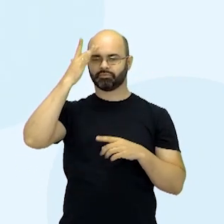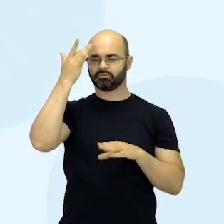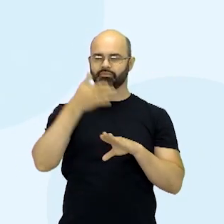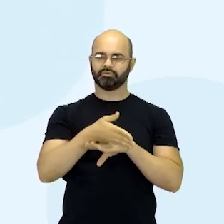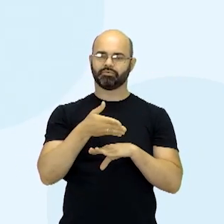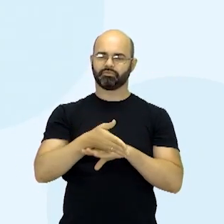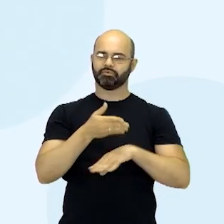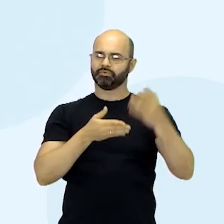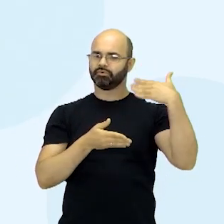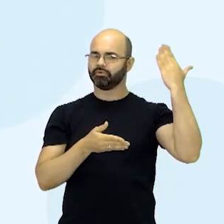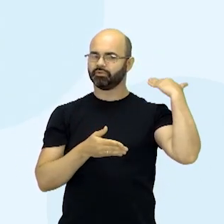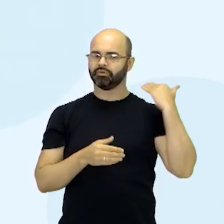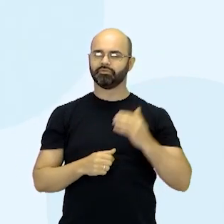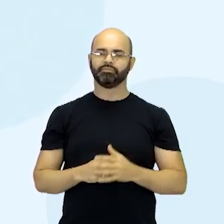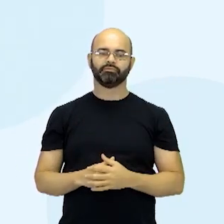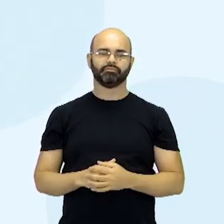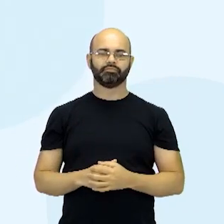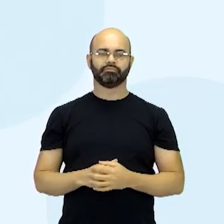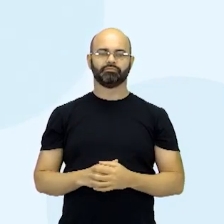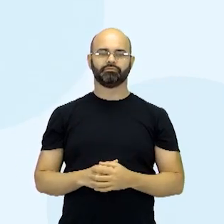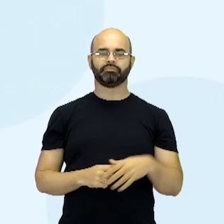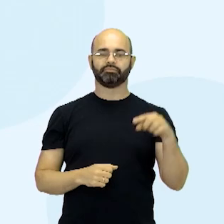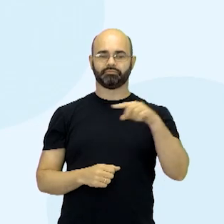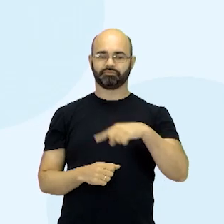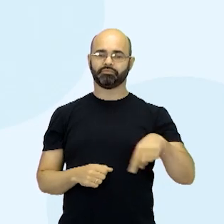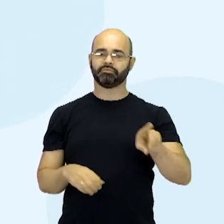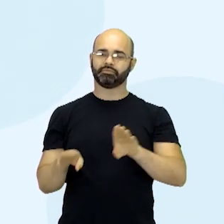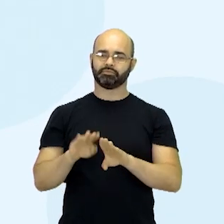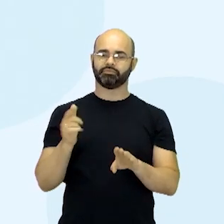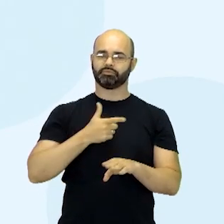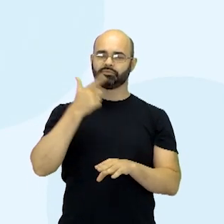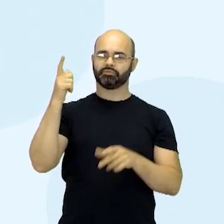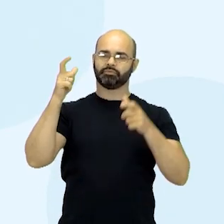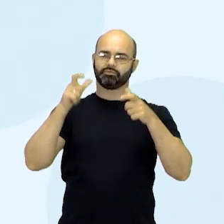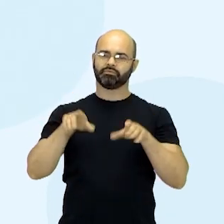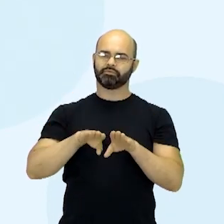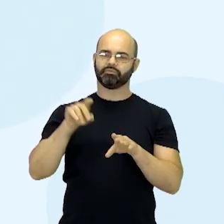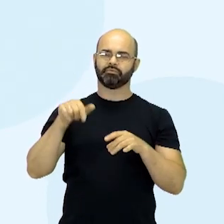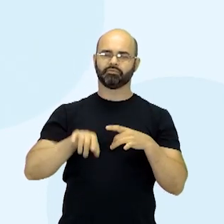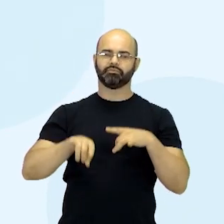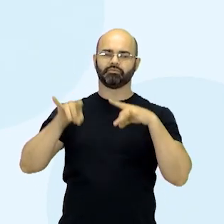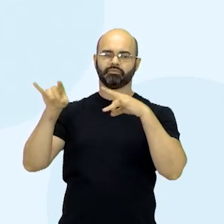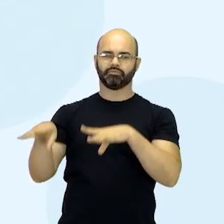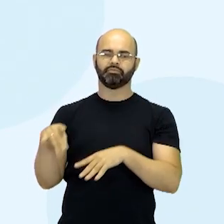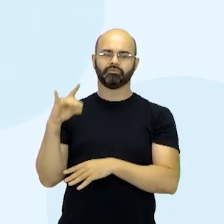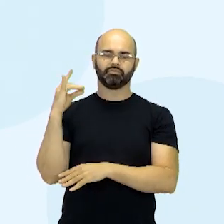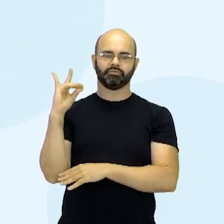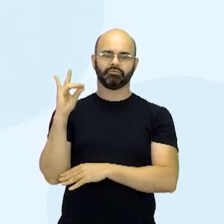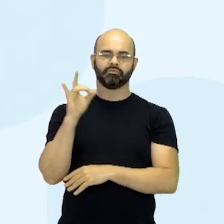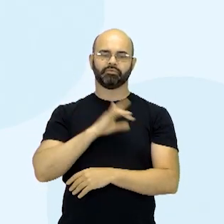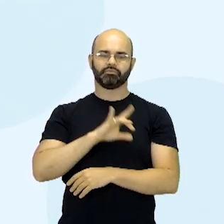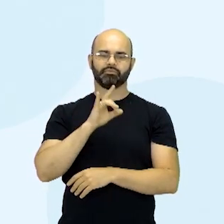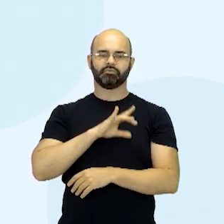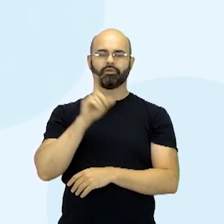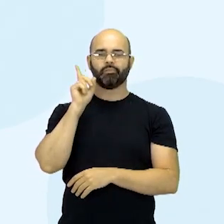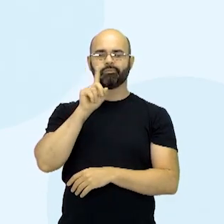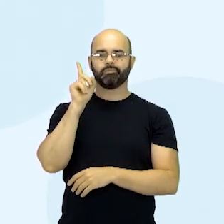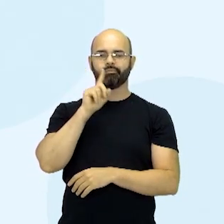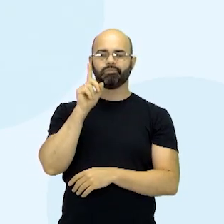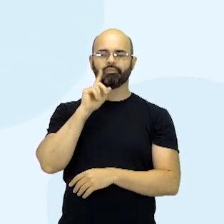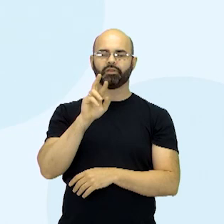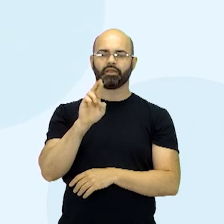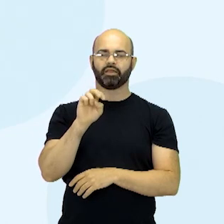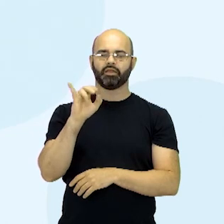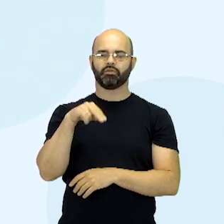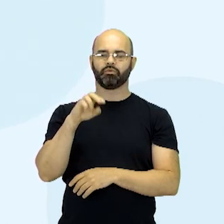a área no passado. Além destes, já foram registrados geoglifos antigos na Austrália, Bolívia, Chile, Estados